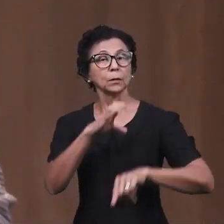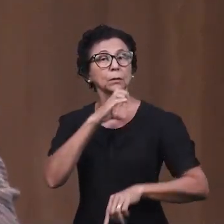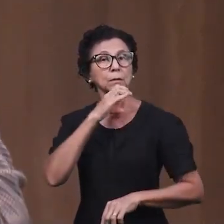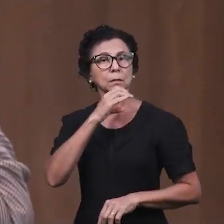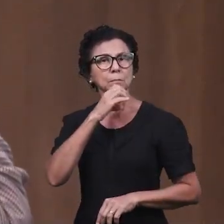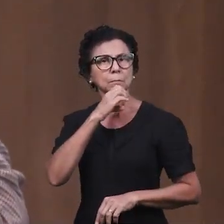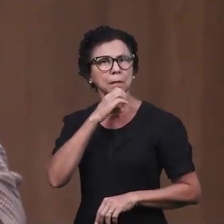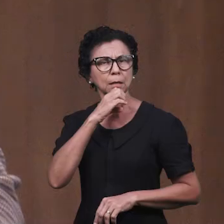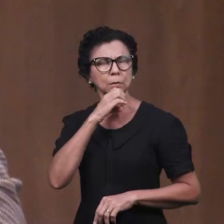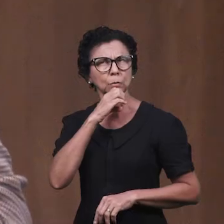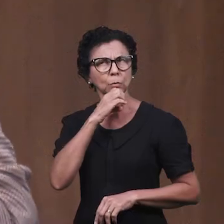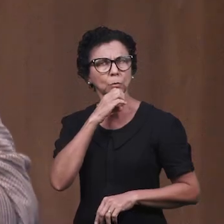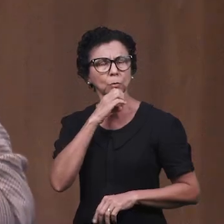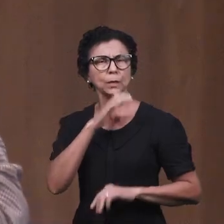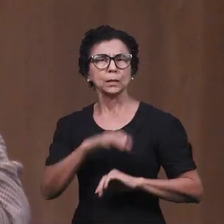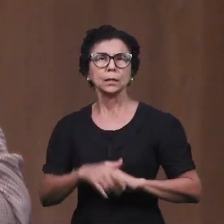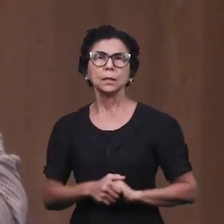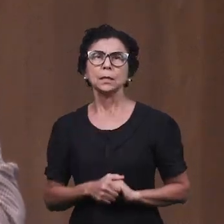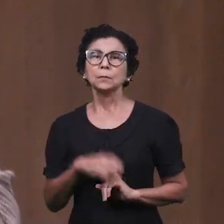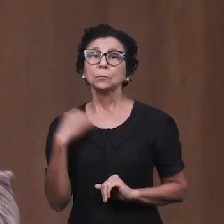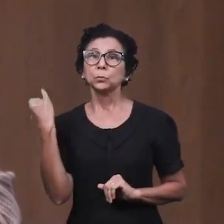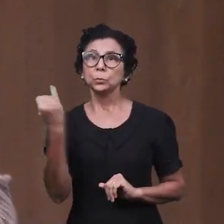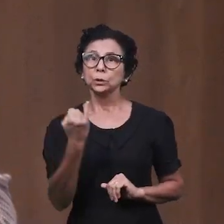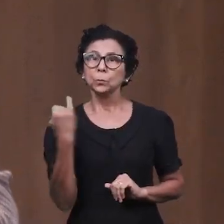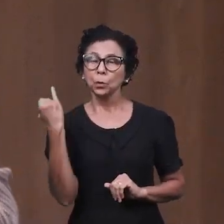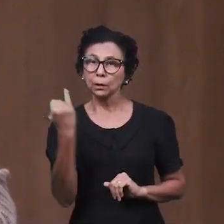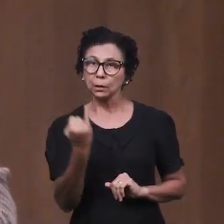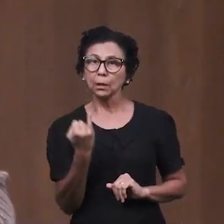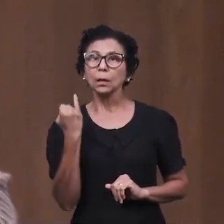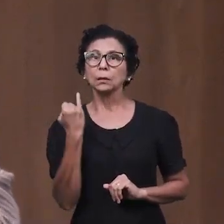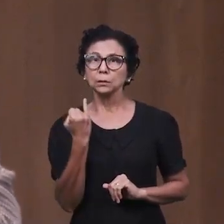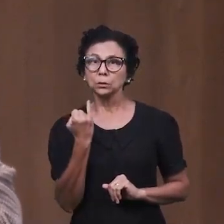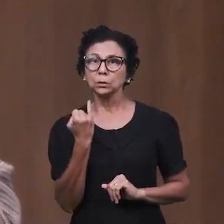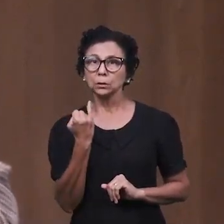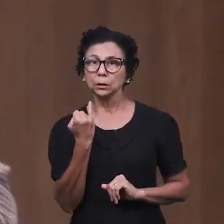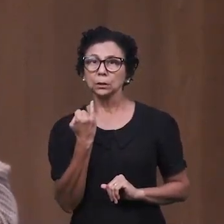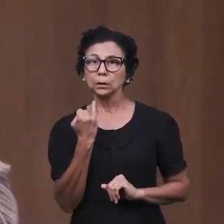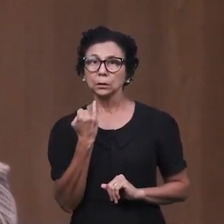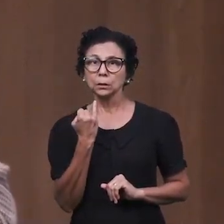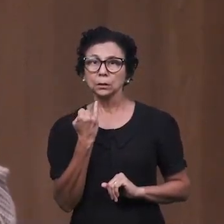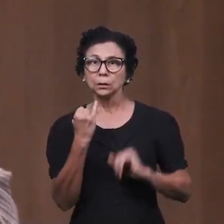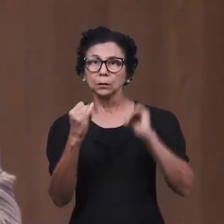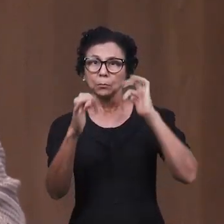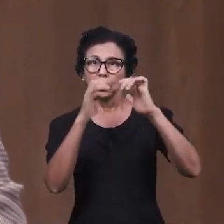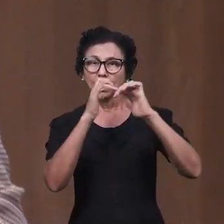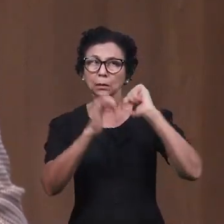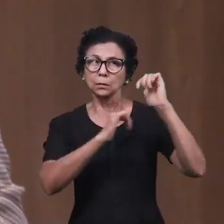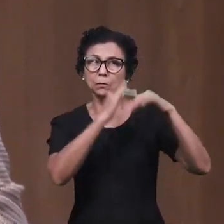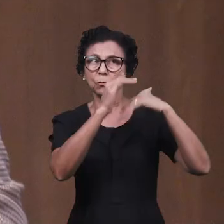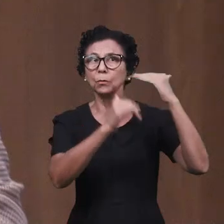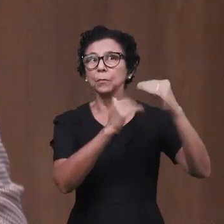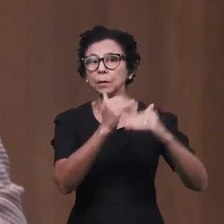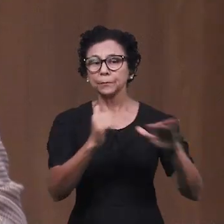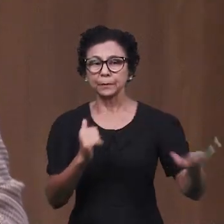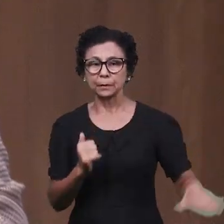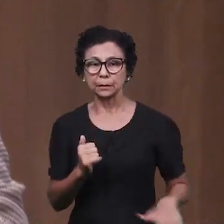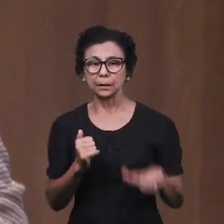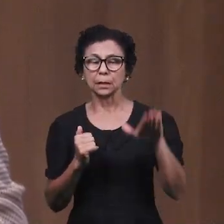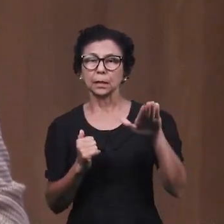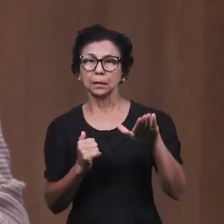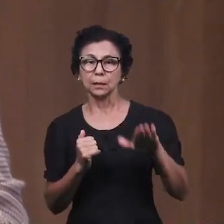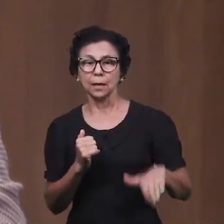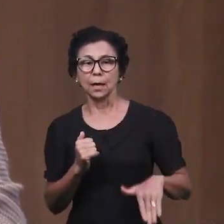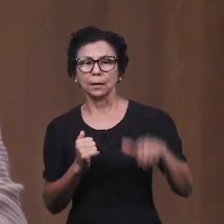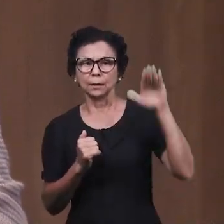é cognitivamente extremamente importante para o desenvolvimento do seu filho. Crianças se desenvolvem com